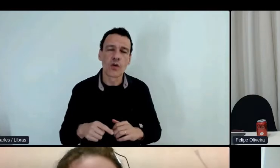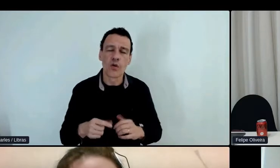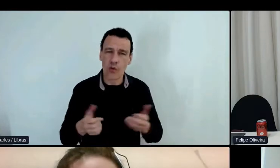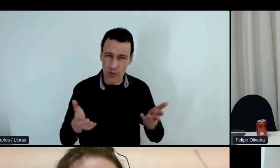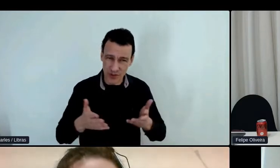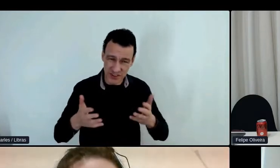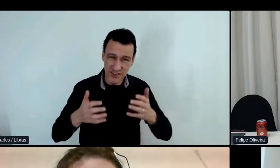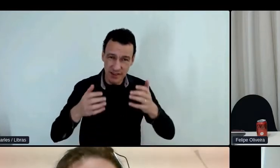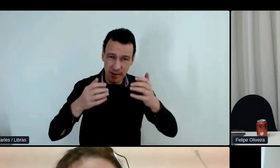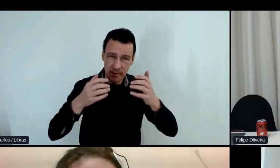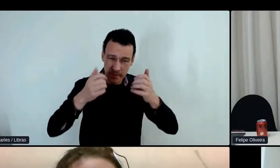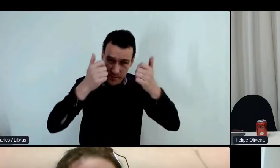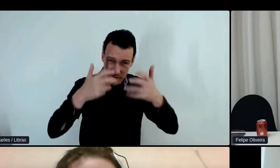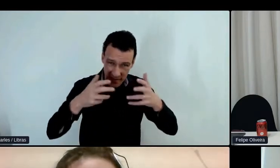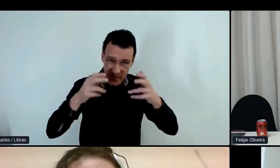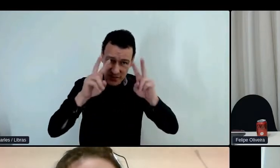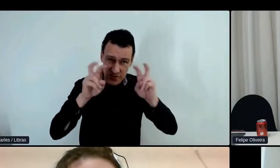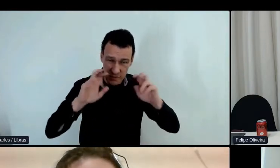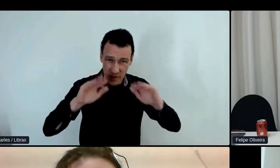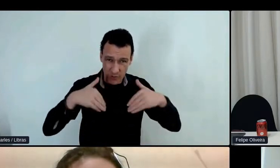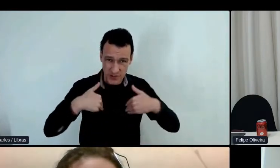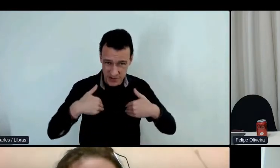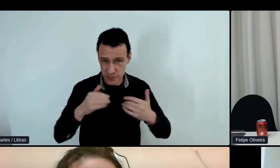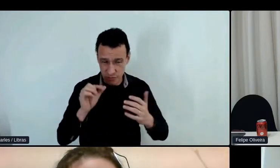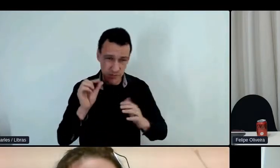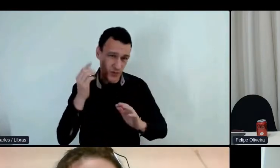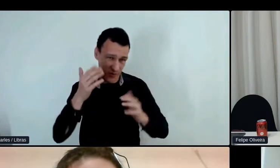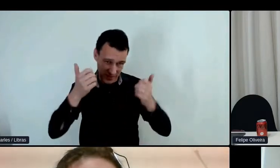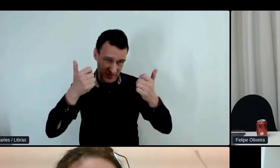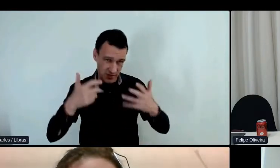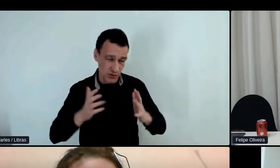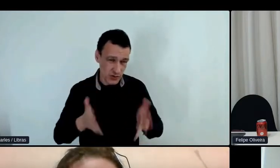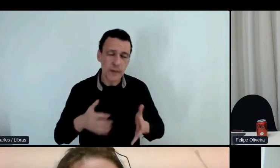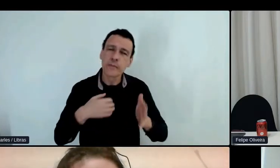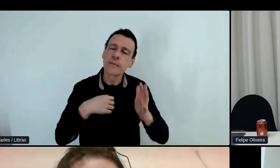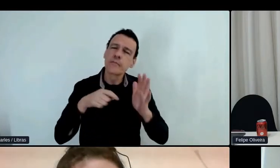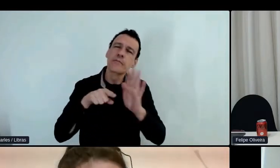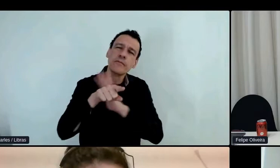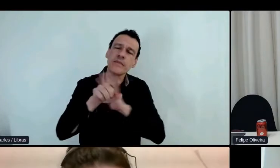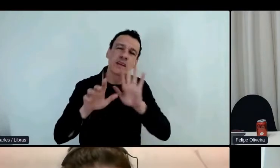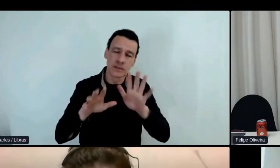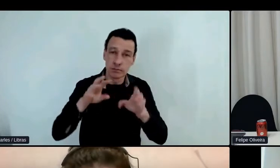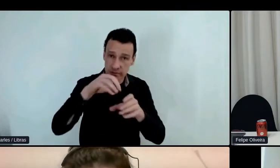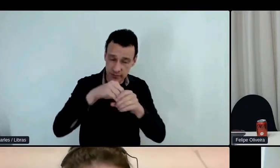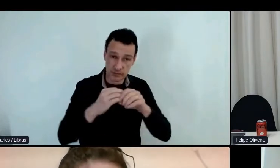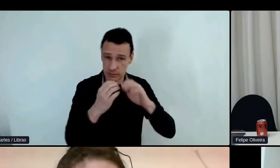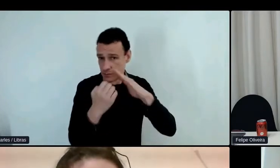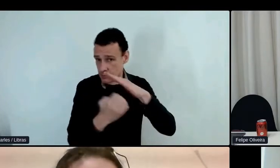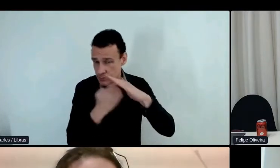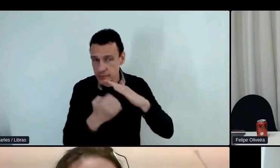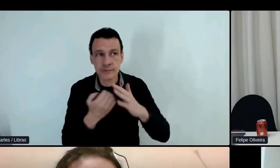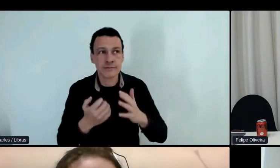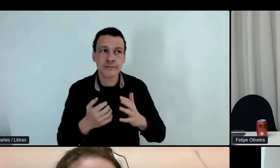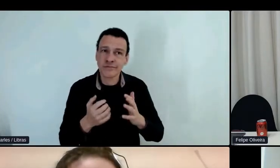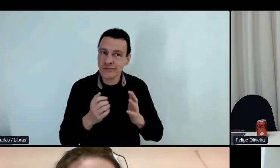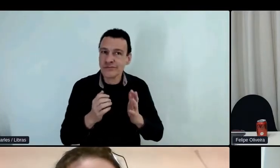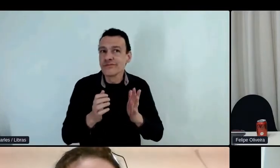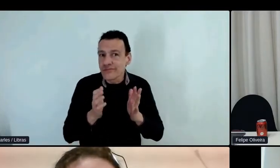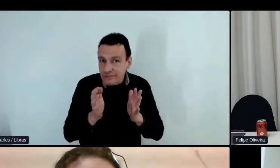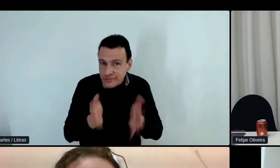Você está aí, você não quer ir no Mercado Livre, é isso, né, Paloma? Isso mesmo. Legal. E aí, eu acho que tem alguns